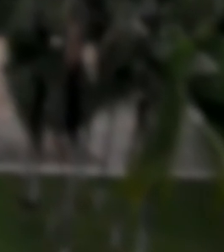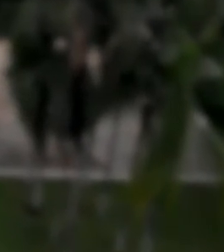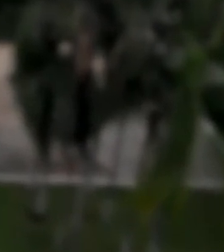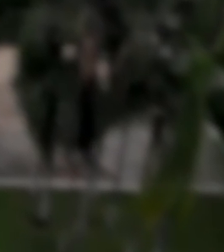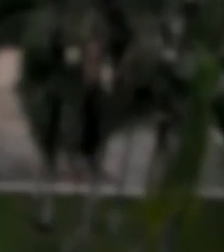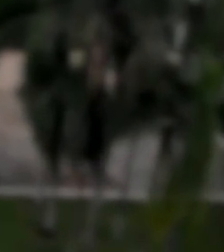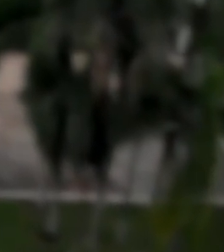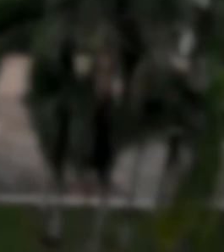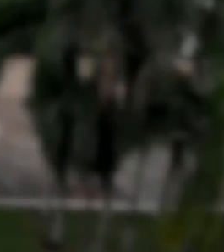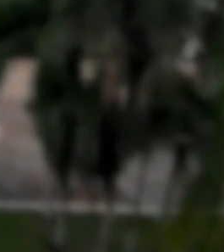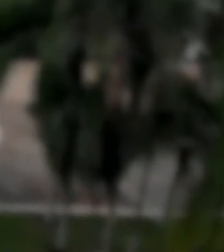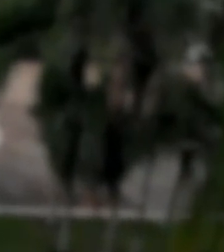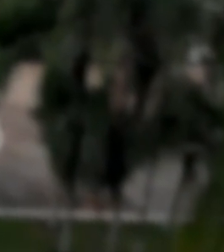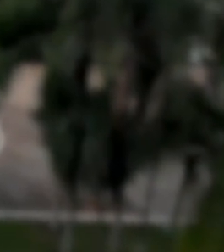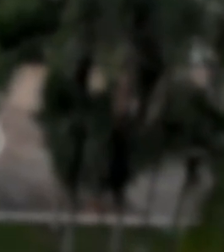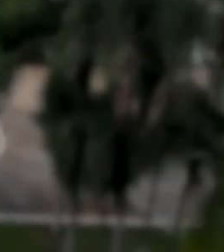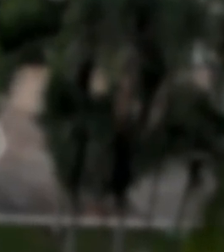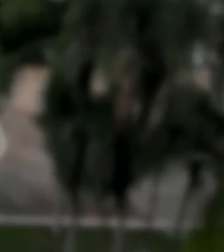estes avisos.